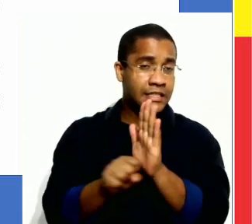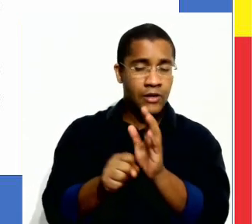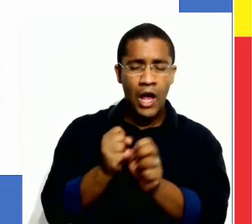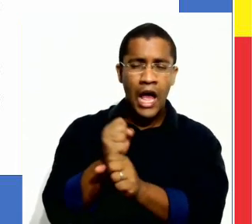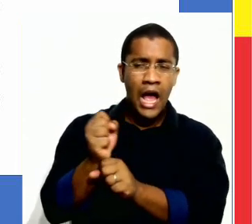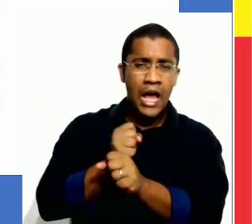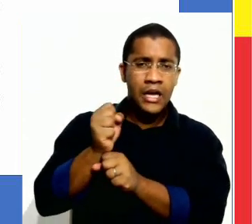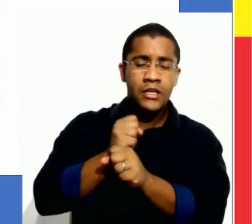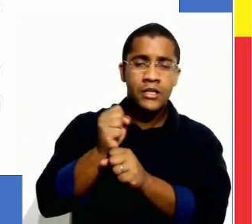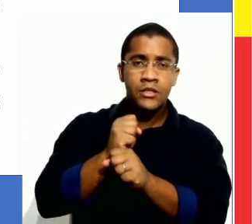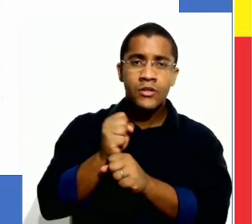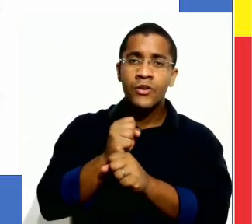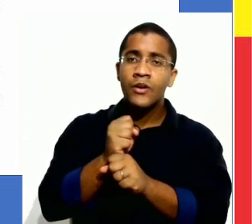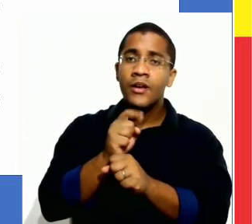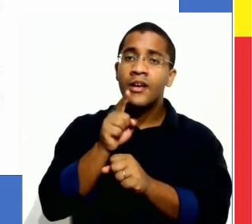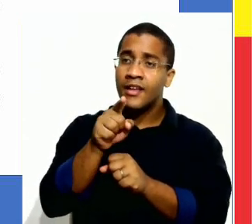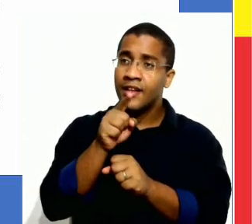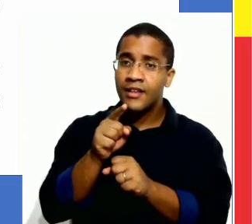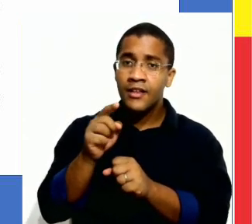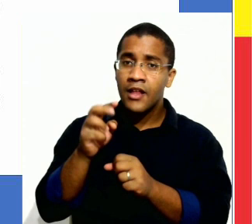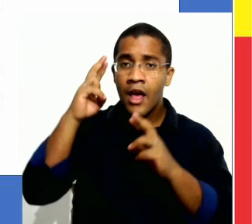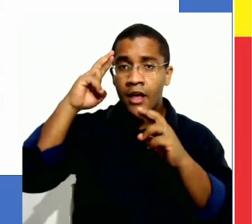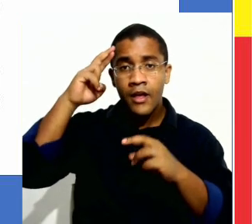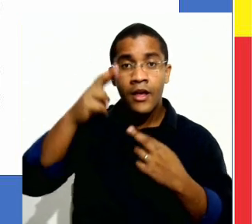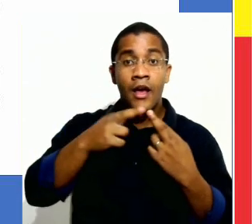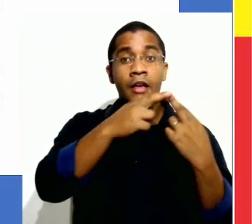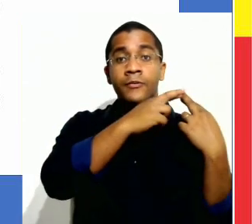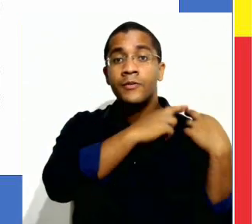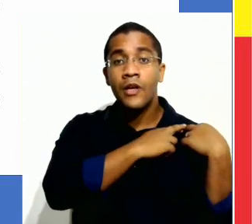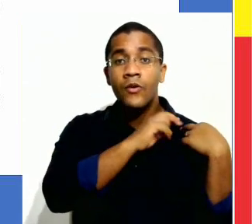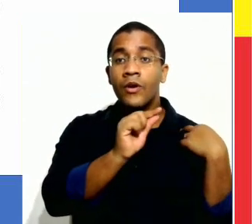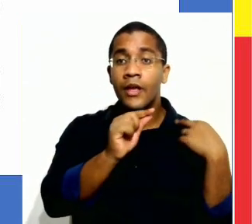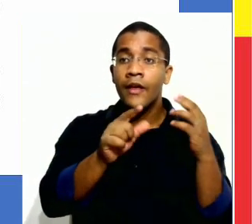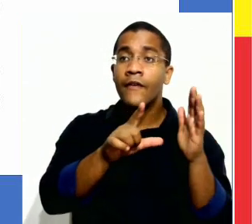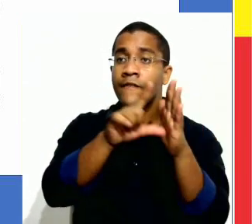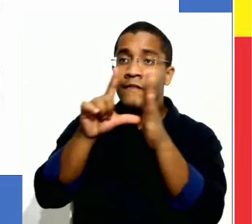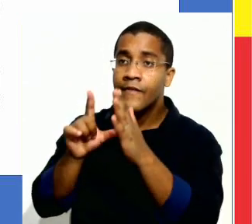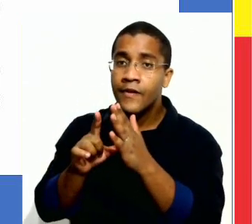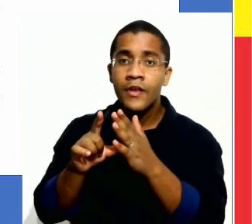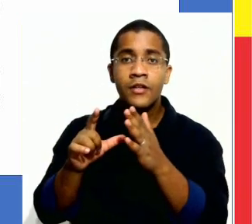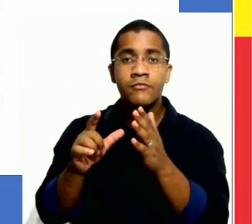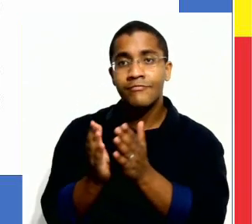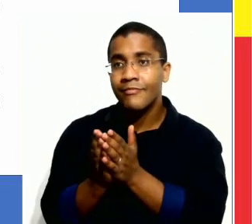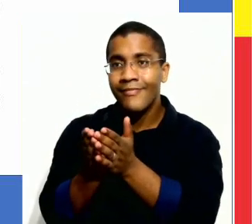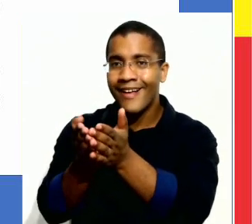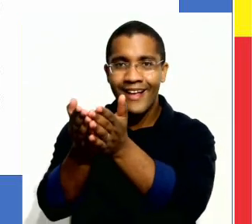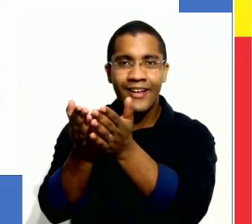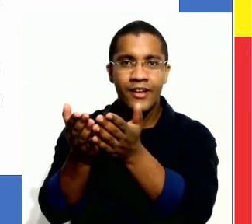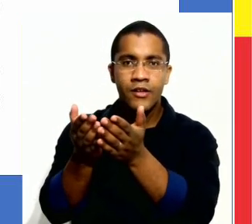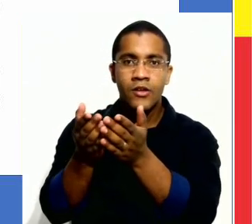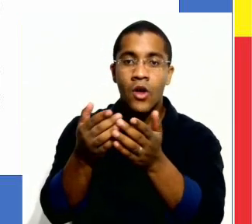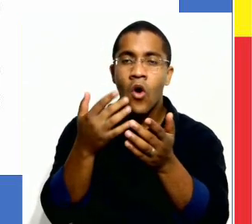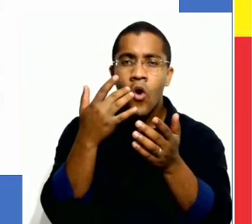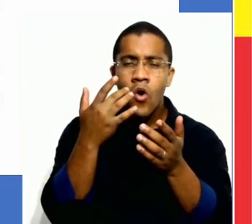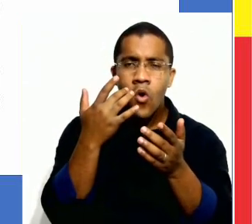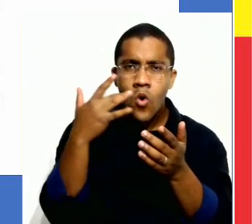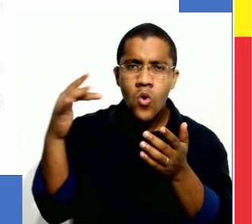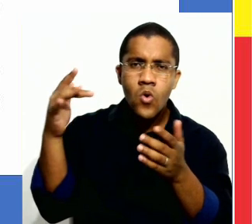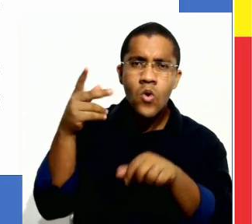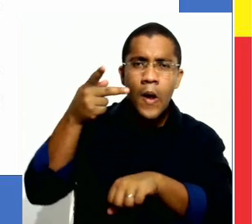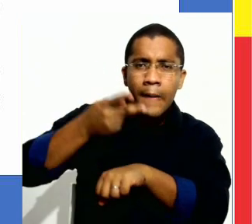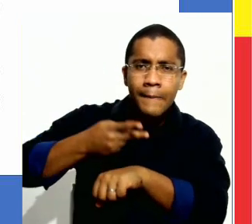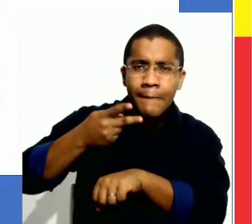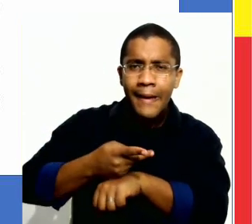séculos dominaram o quê? O comércio marítimo de metais preciosos,